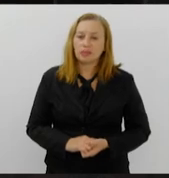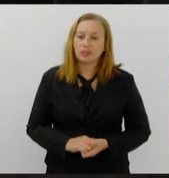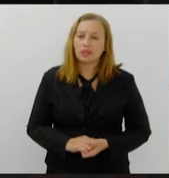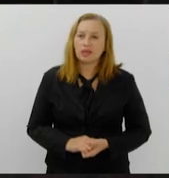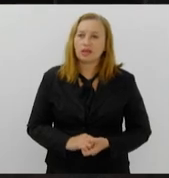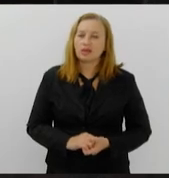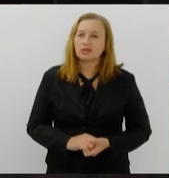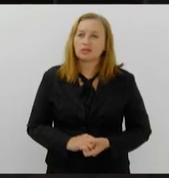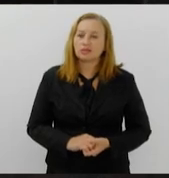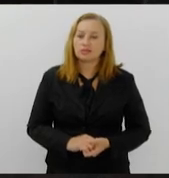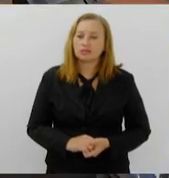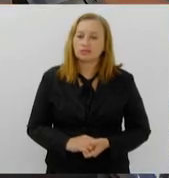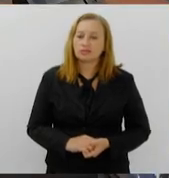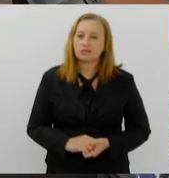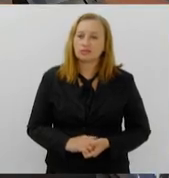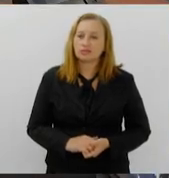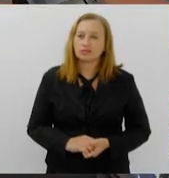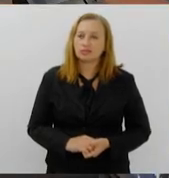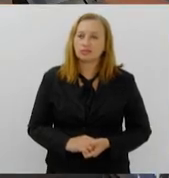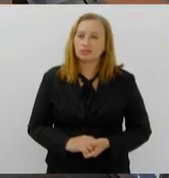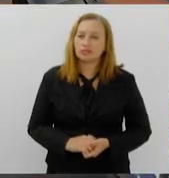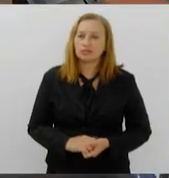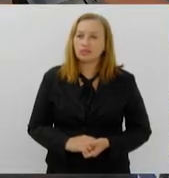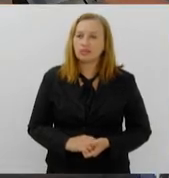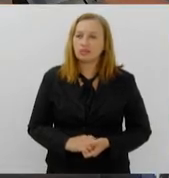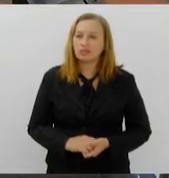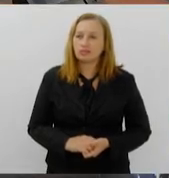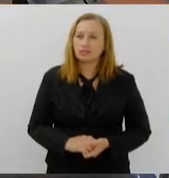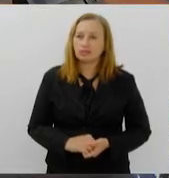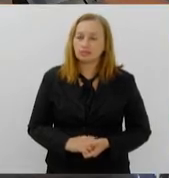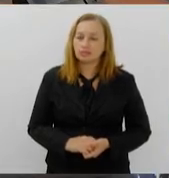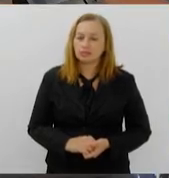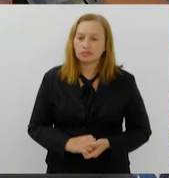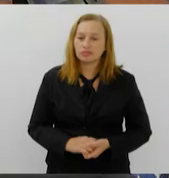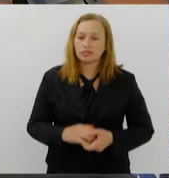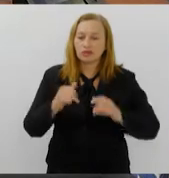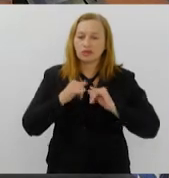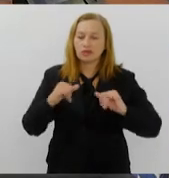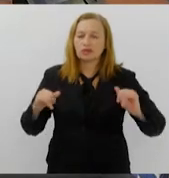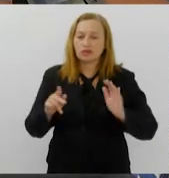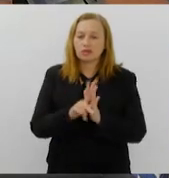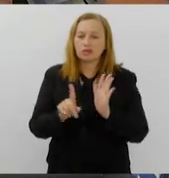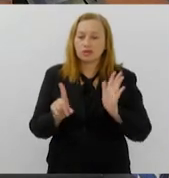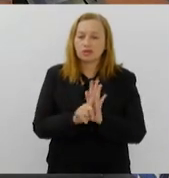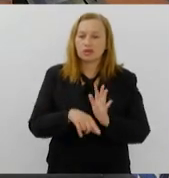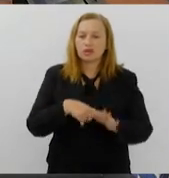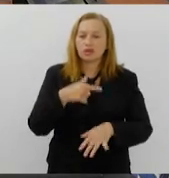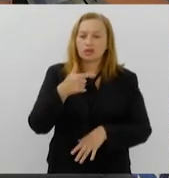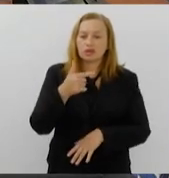Justiça, sem prejudicar o projeto. Anuncio o projeto de lei número